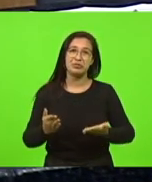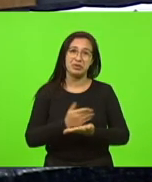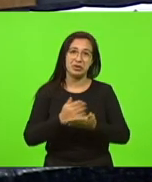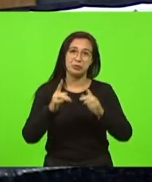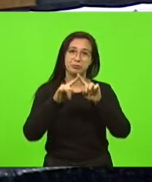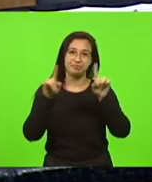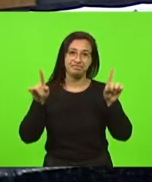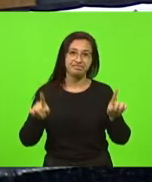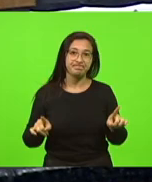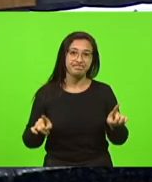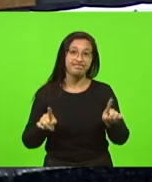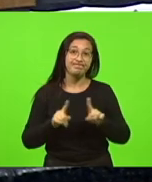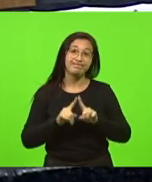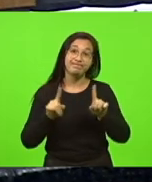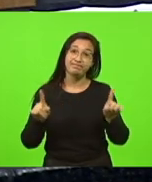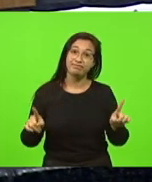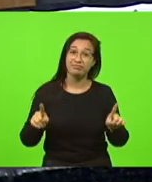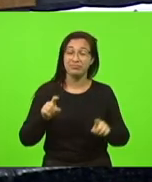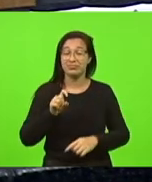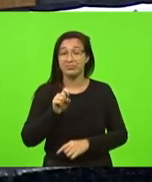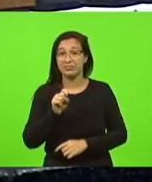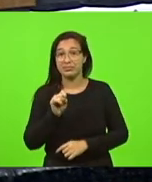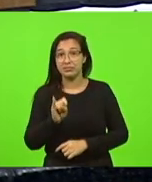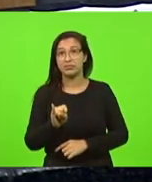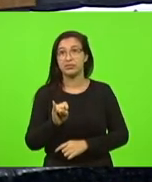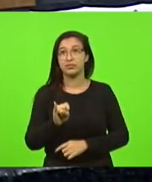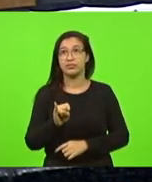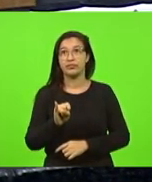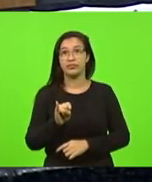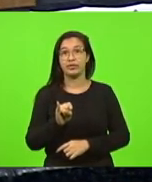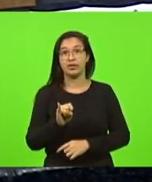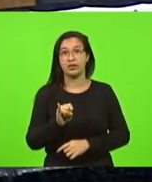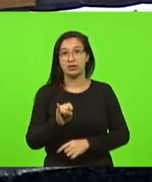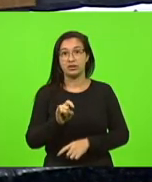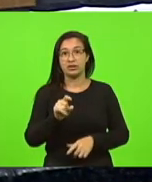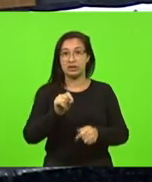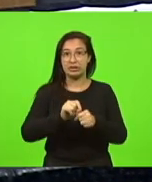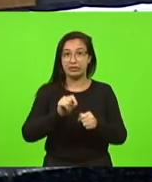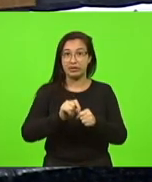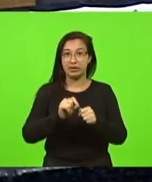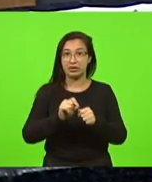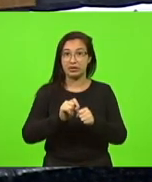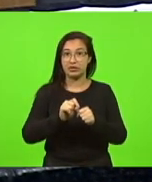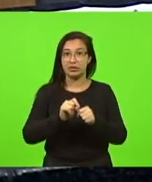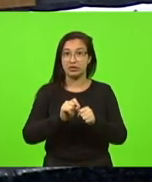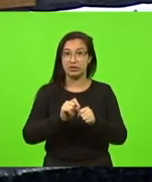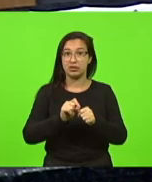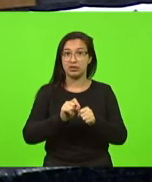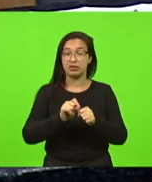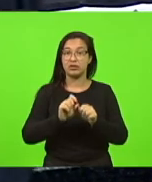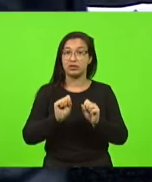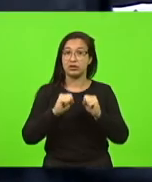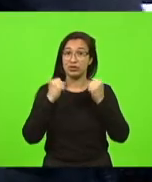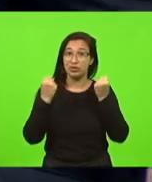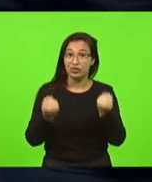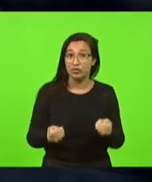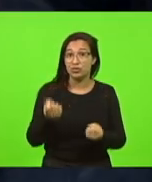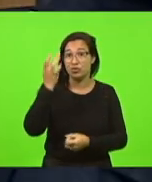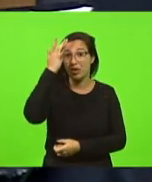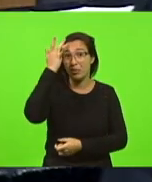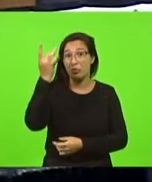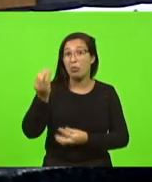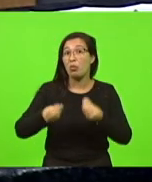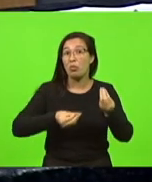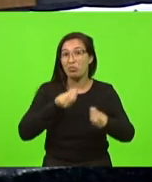Mas se não faz, não tem mais volta. Já não tem aposento amanhã. Então, era necessária.